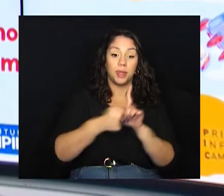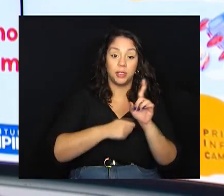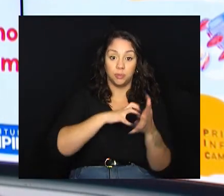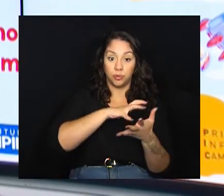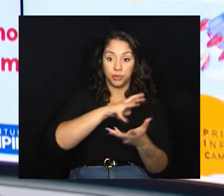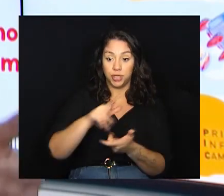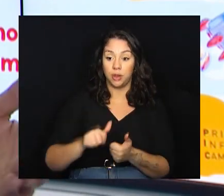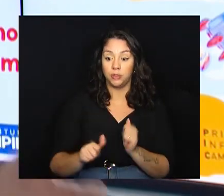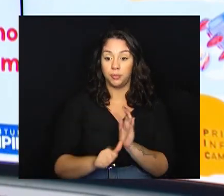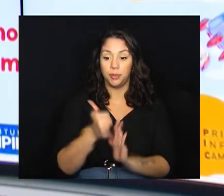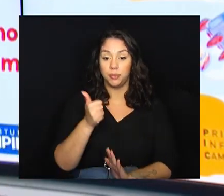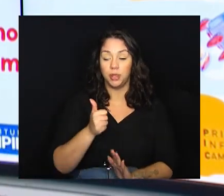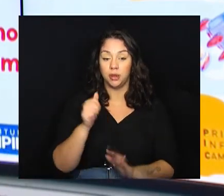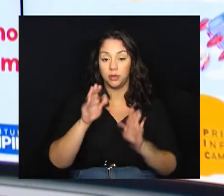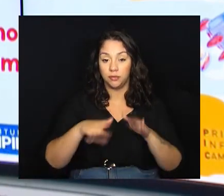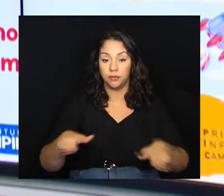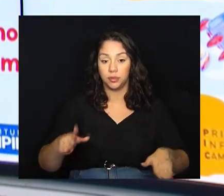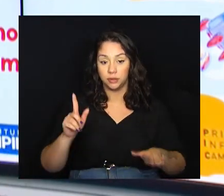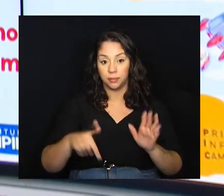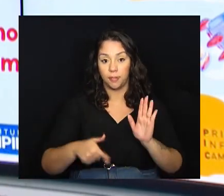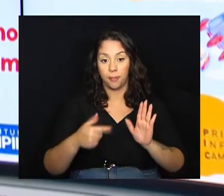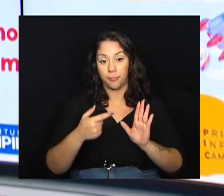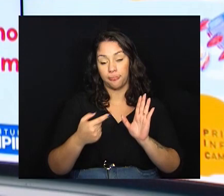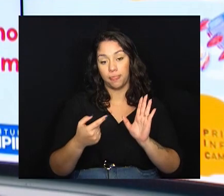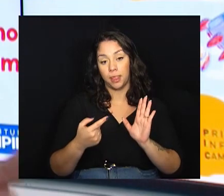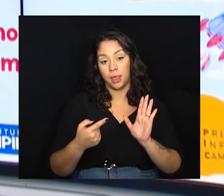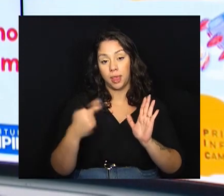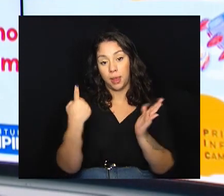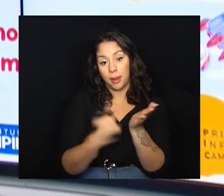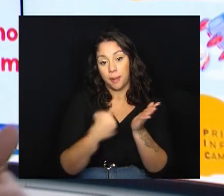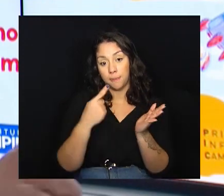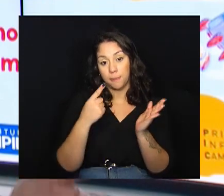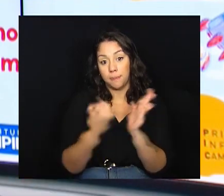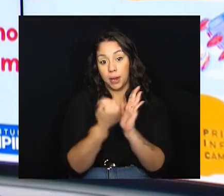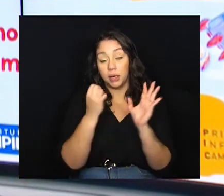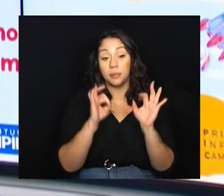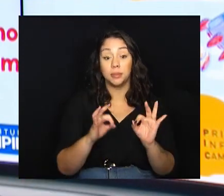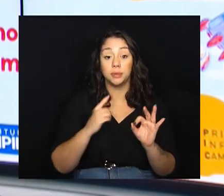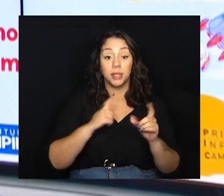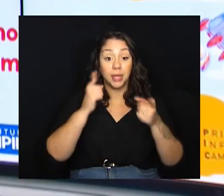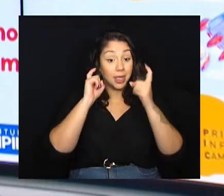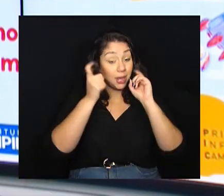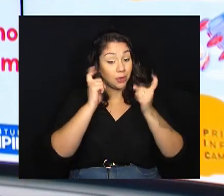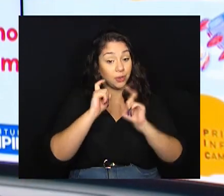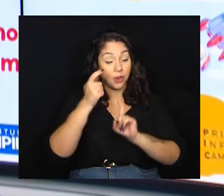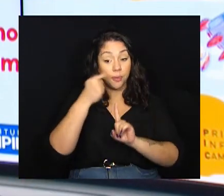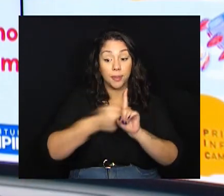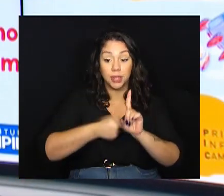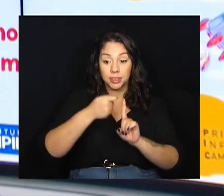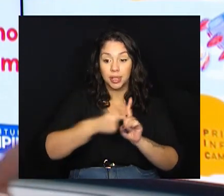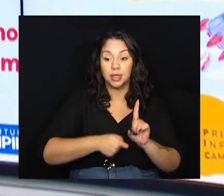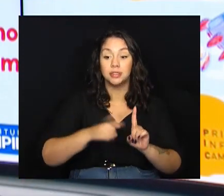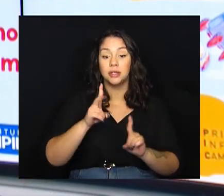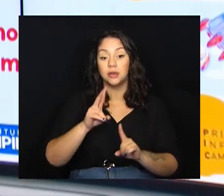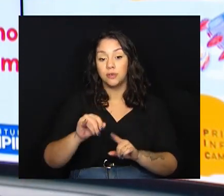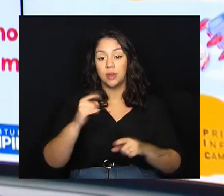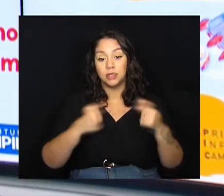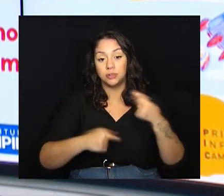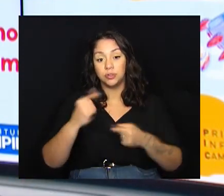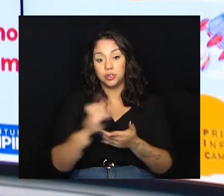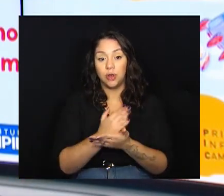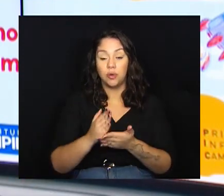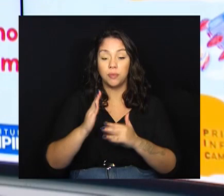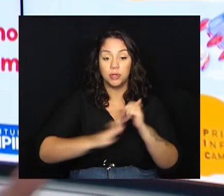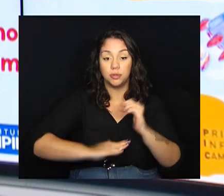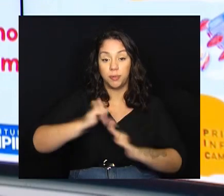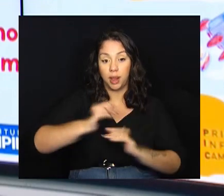dos Marcos que a gente vai é da Posse para esse comitê vão se reuniões mensais onde a gente vai discutir algumas ações que estão